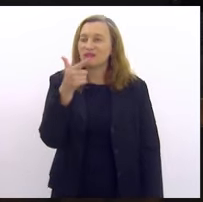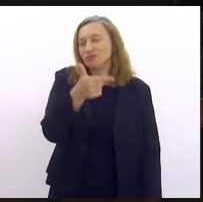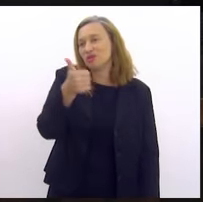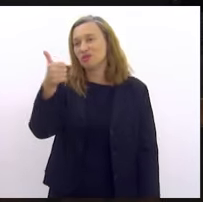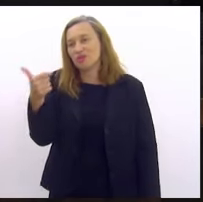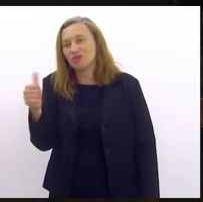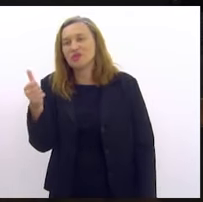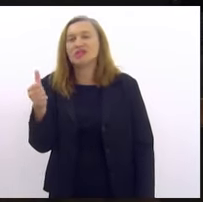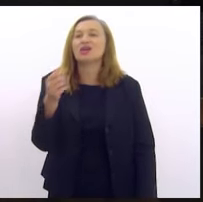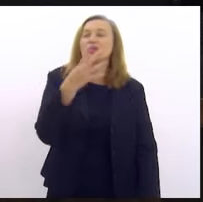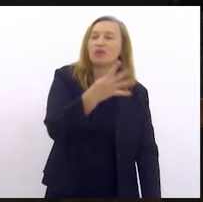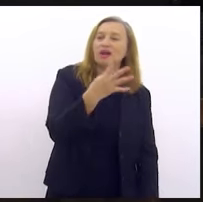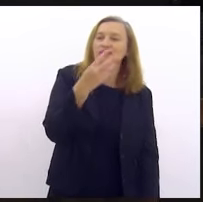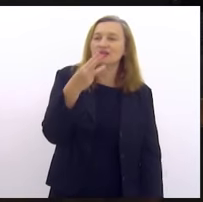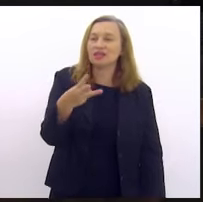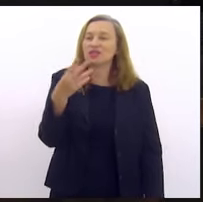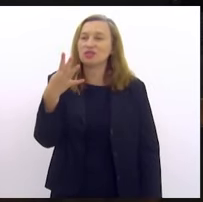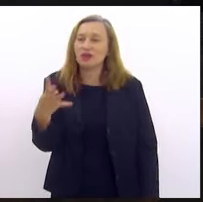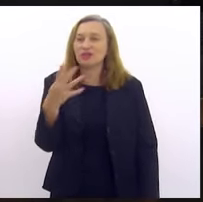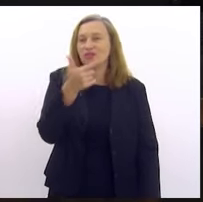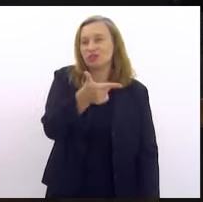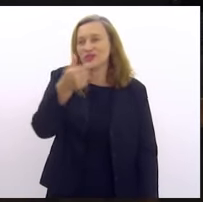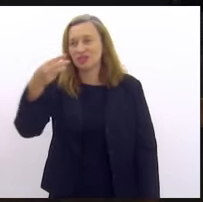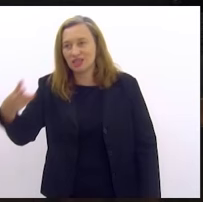446/2011, 434/2023,